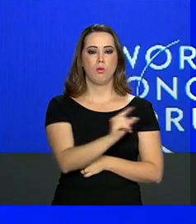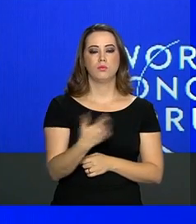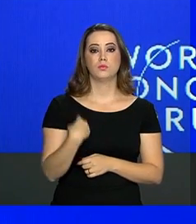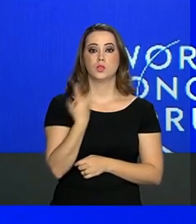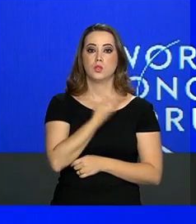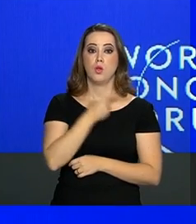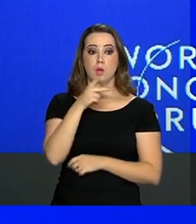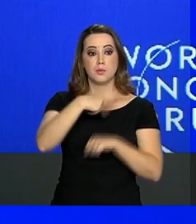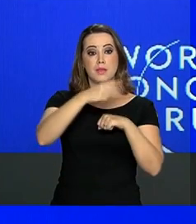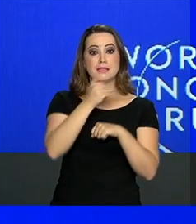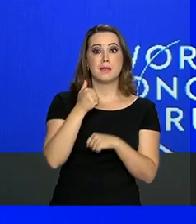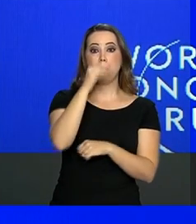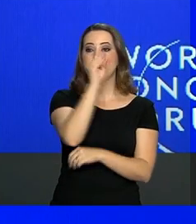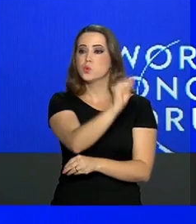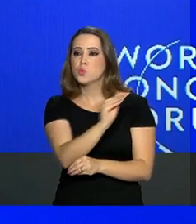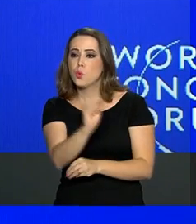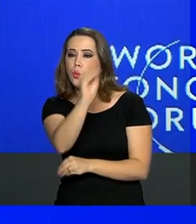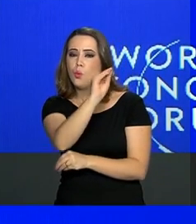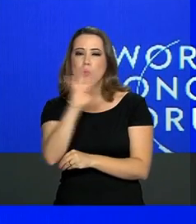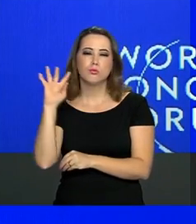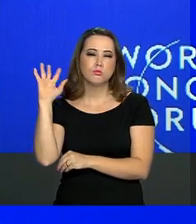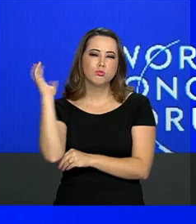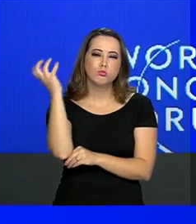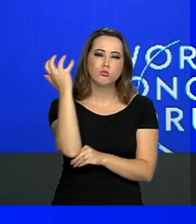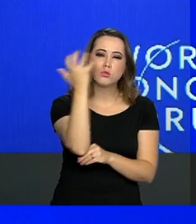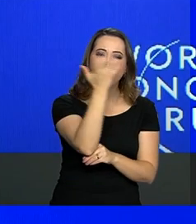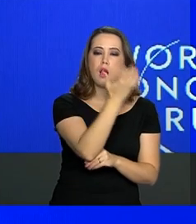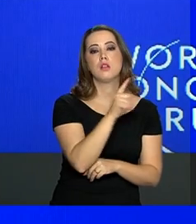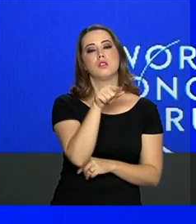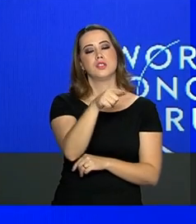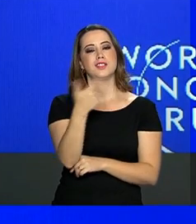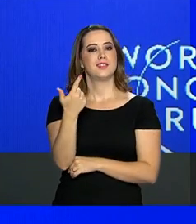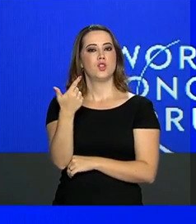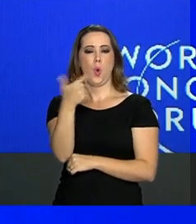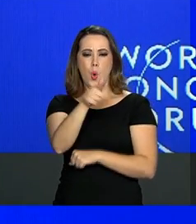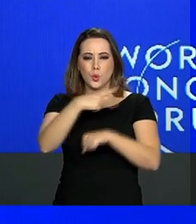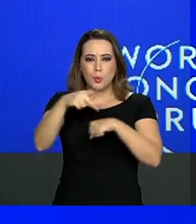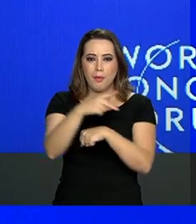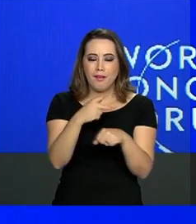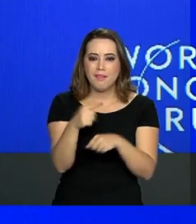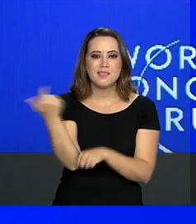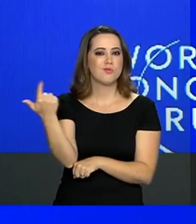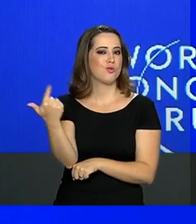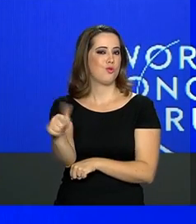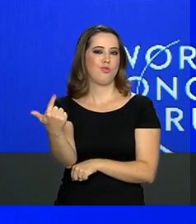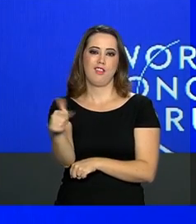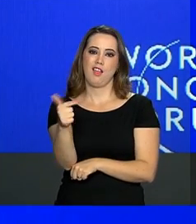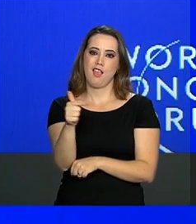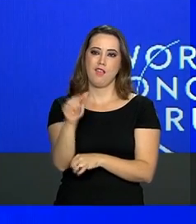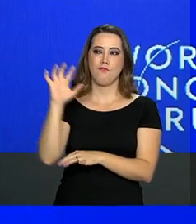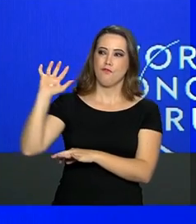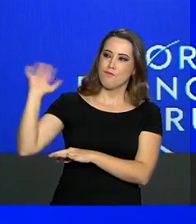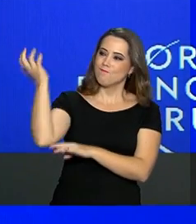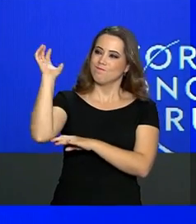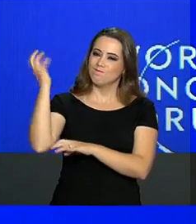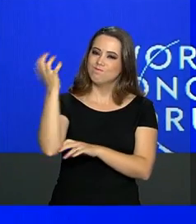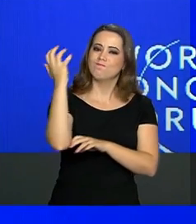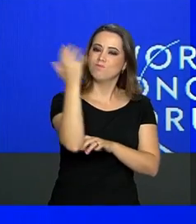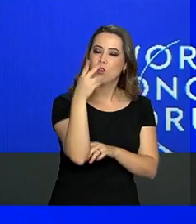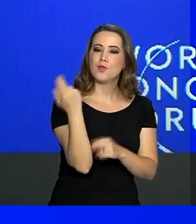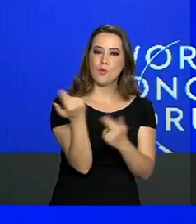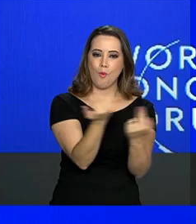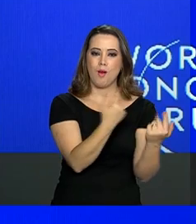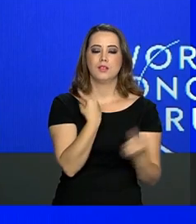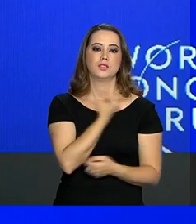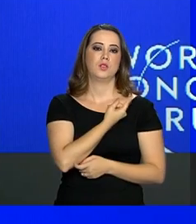o meio ambiente. Nem outro país do mundo tem tantas florestas como nós. A agricultura se faz